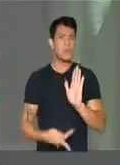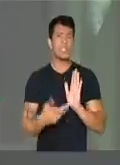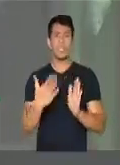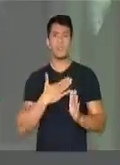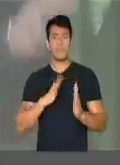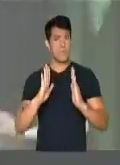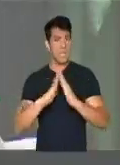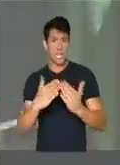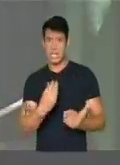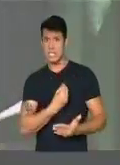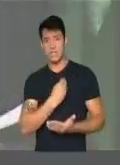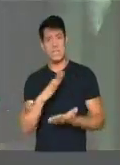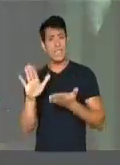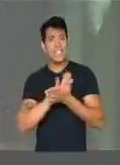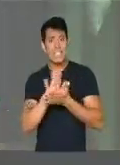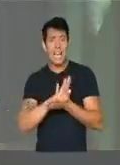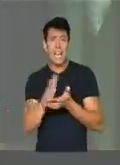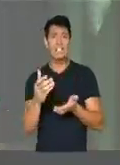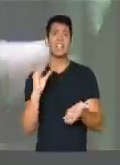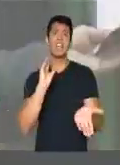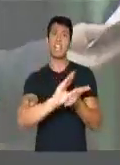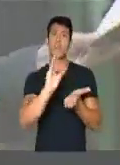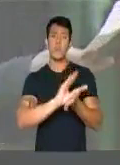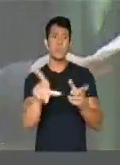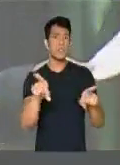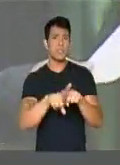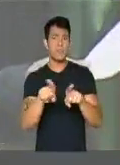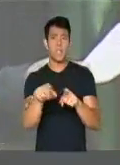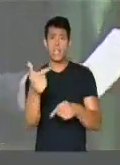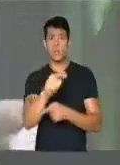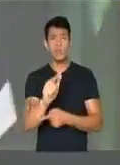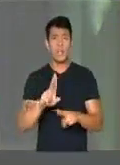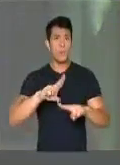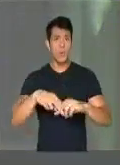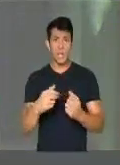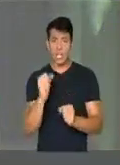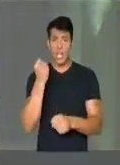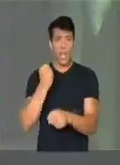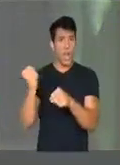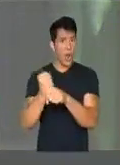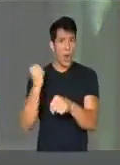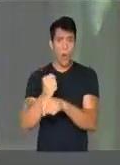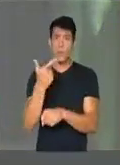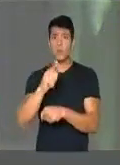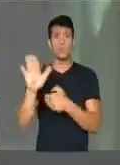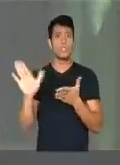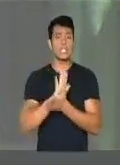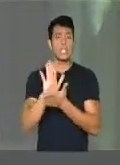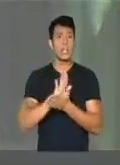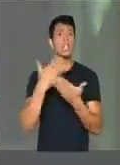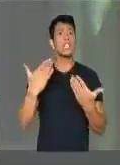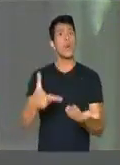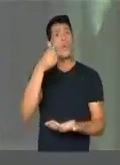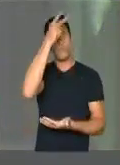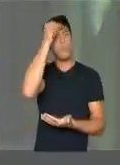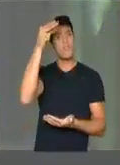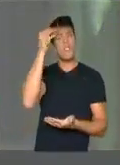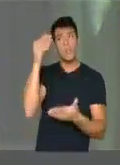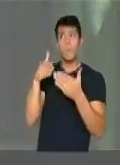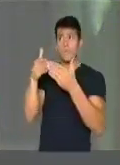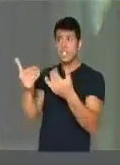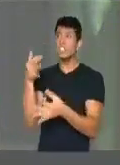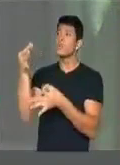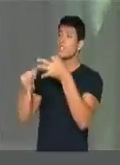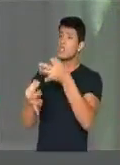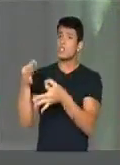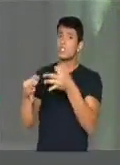Vida, sem recursos, inclusive, porque as obras todas estão paradas na cidade, o prefeito provocou a justiça e